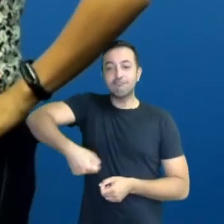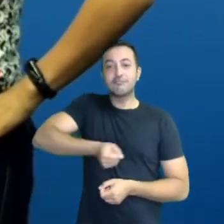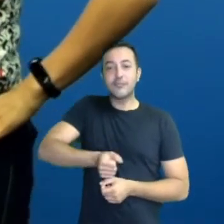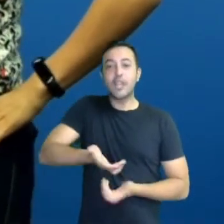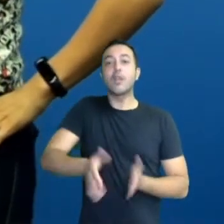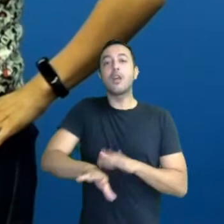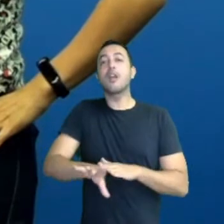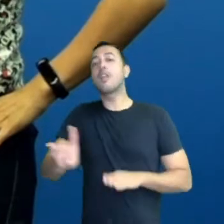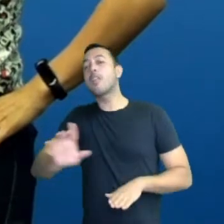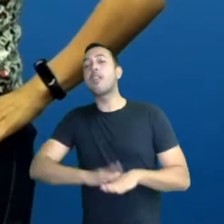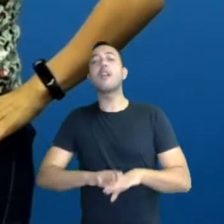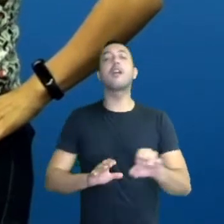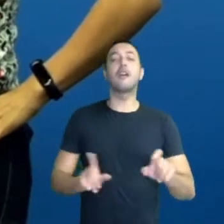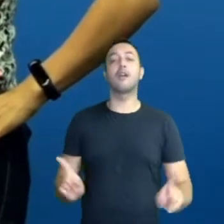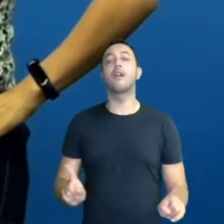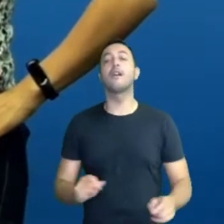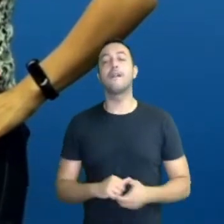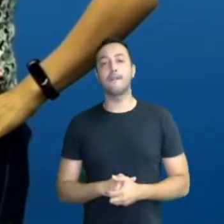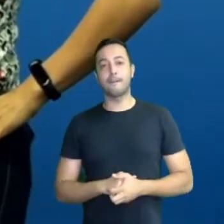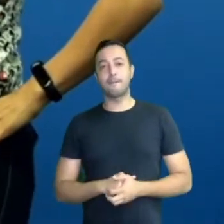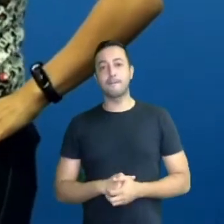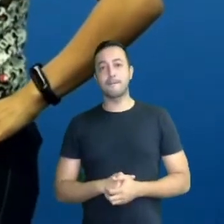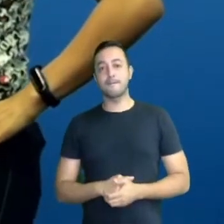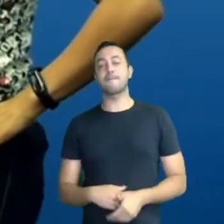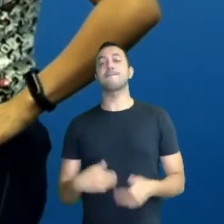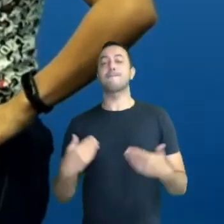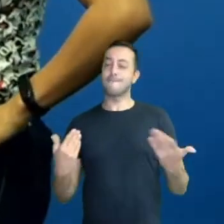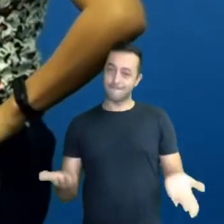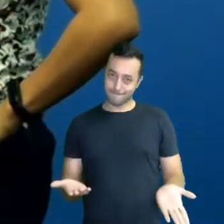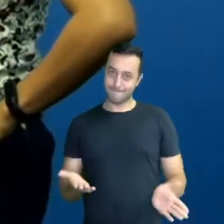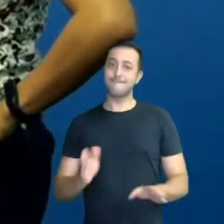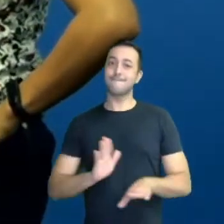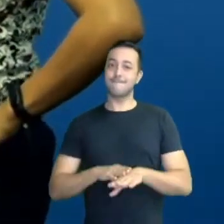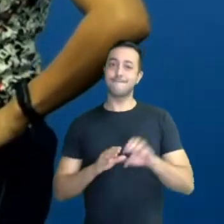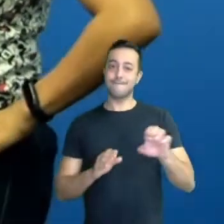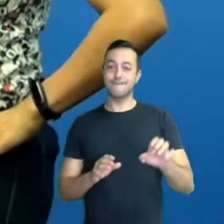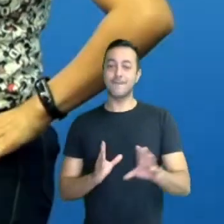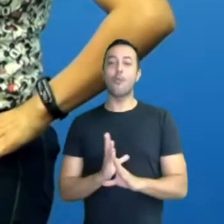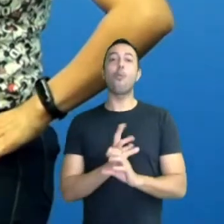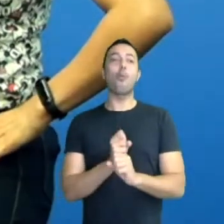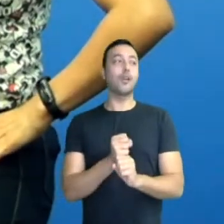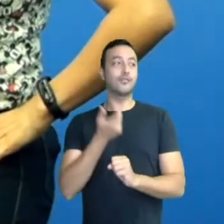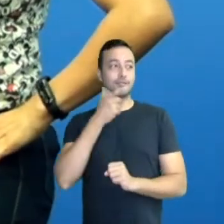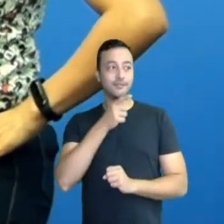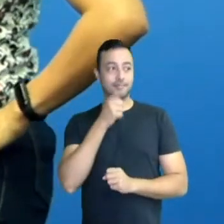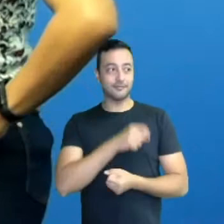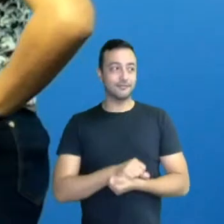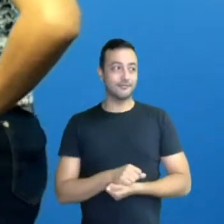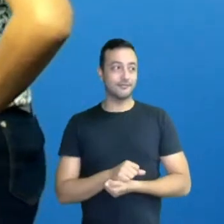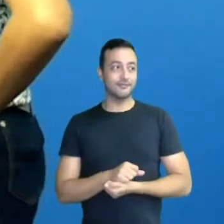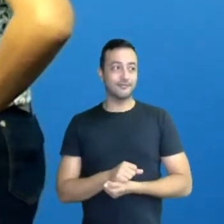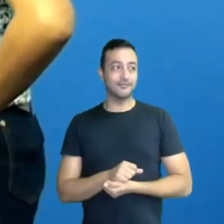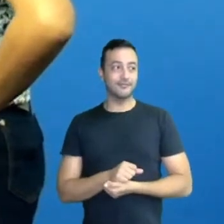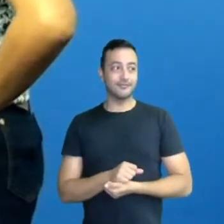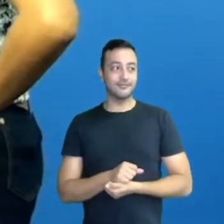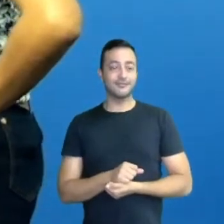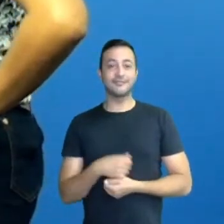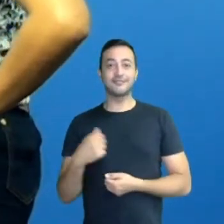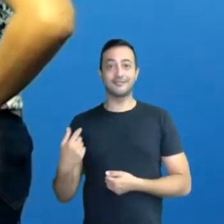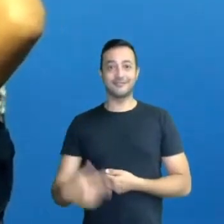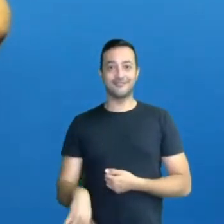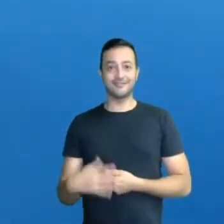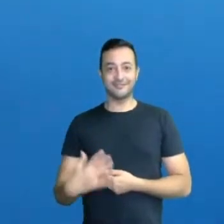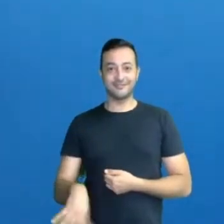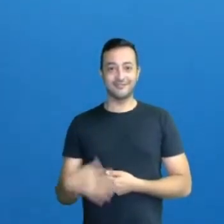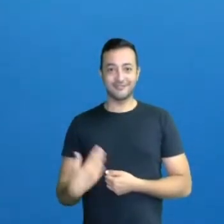para o lado esquerdo? Muito bem, para o lado esquerdo. Vamos ver quantos pontos a gente fez? Nossa, olha